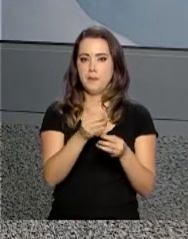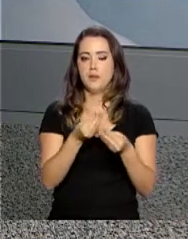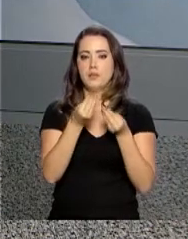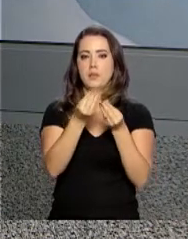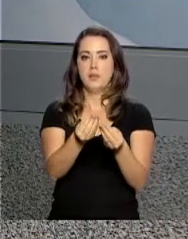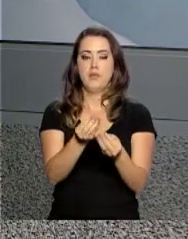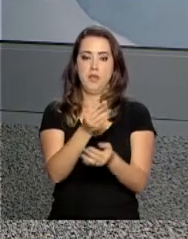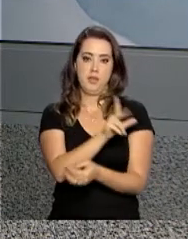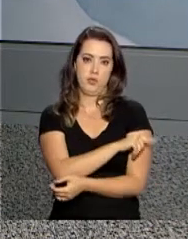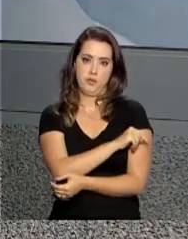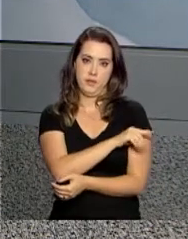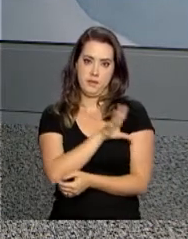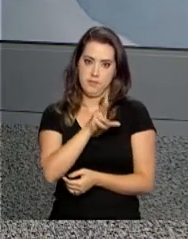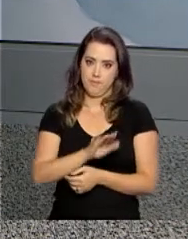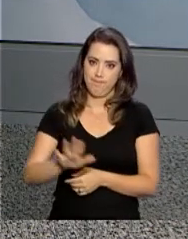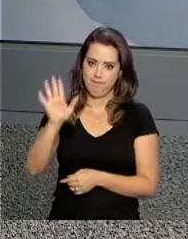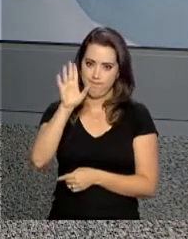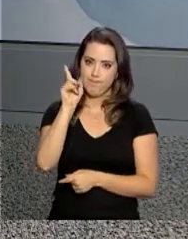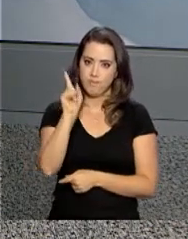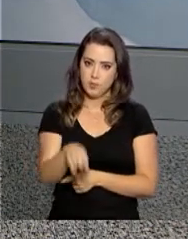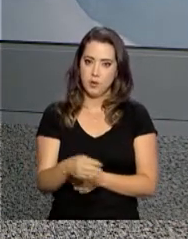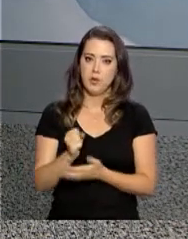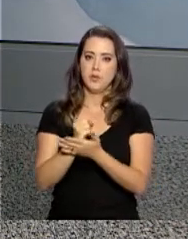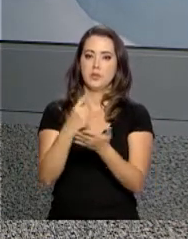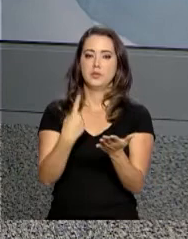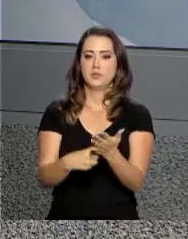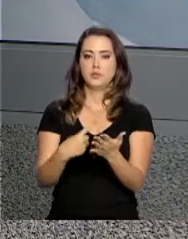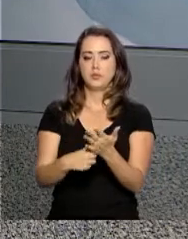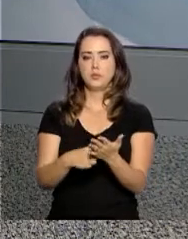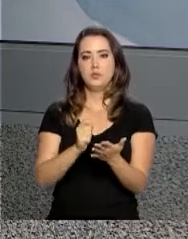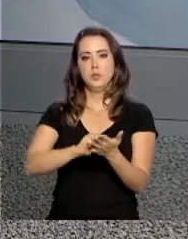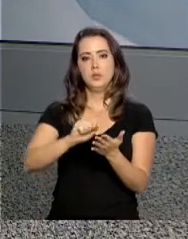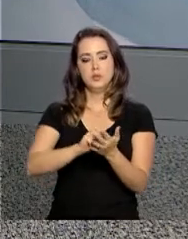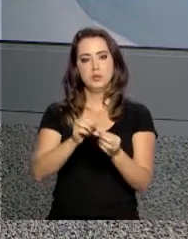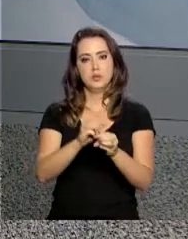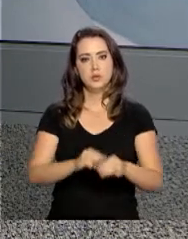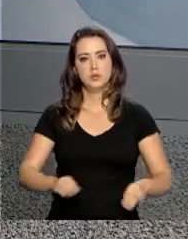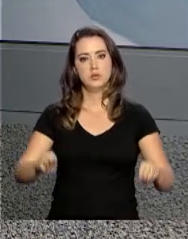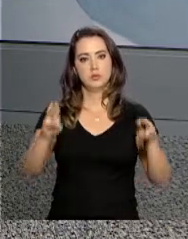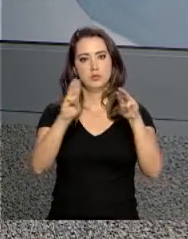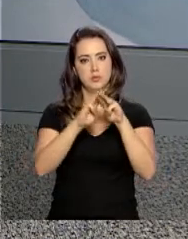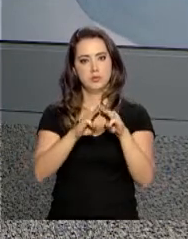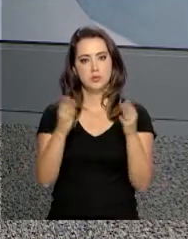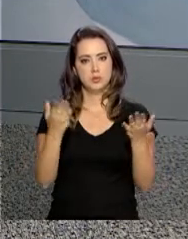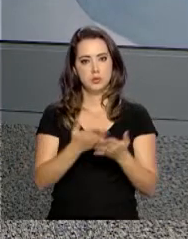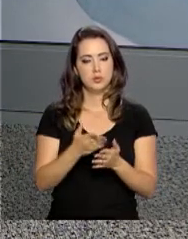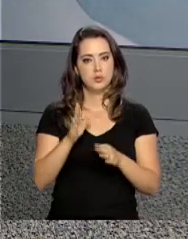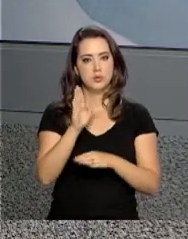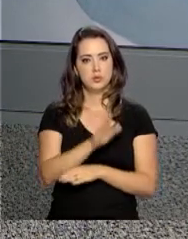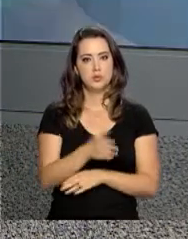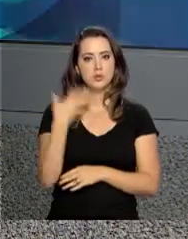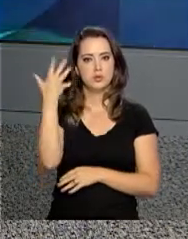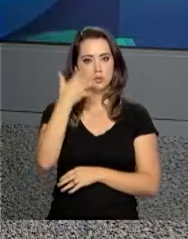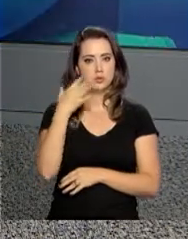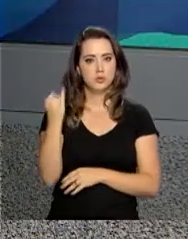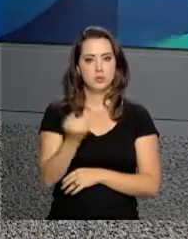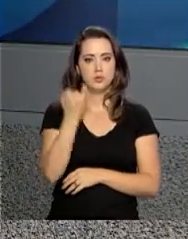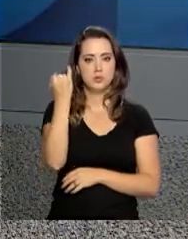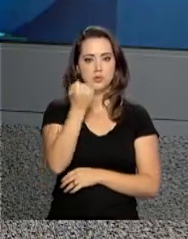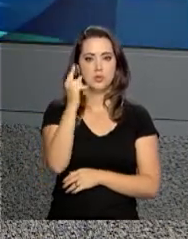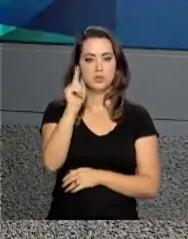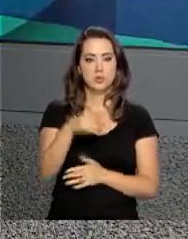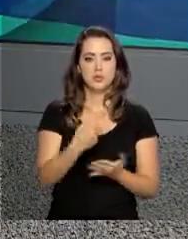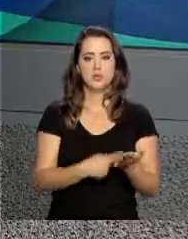à vacinação. A parceria foi assinada durante a Assembleia Geral das Nações Unidas na tarde de hoje. Quem explica a importância